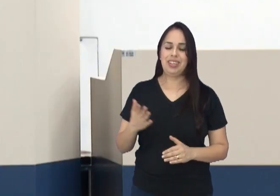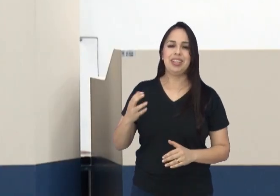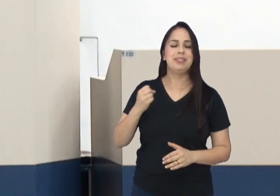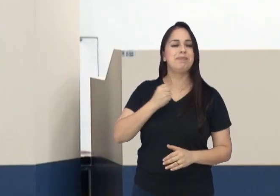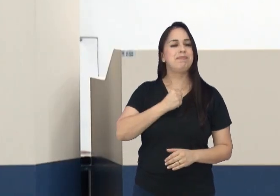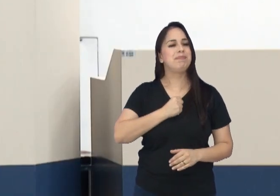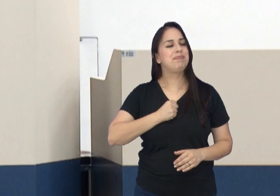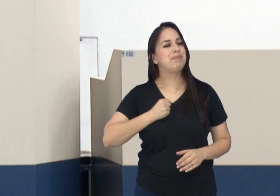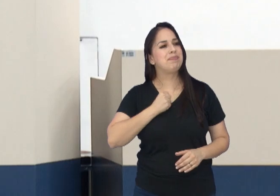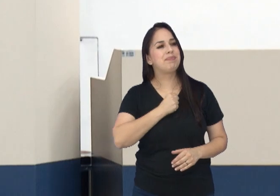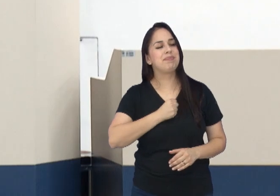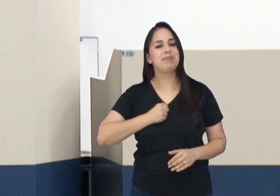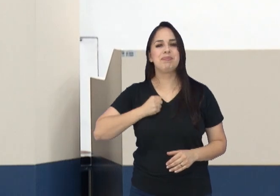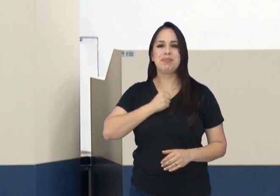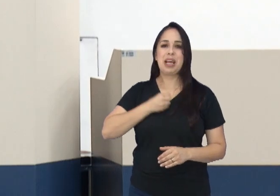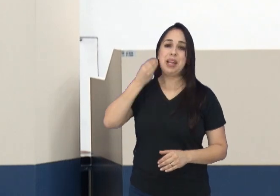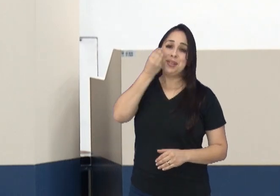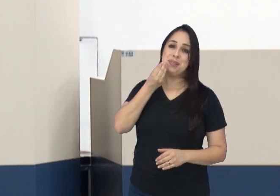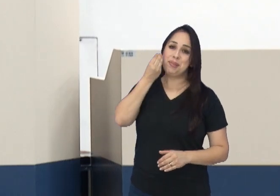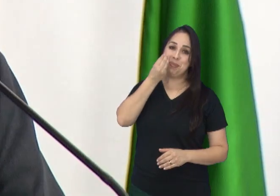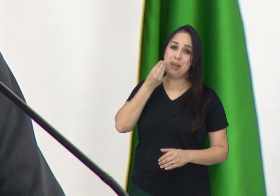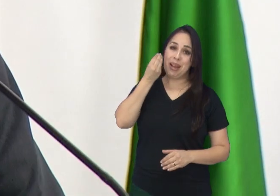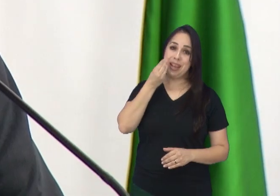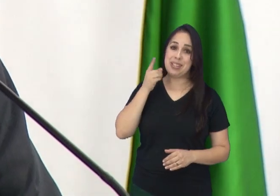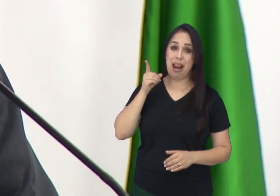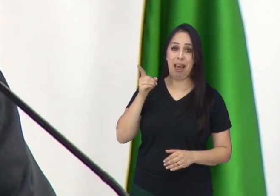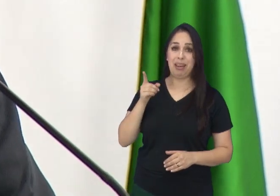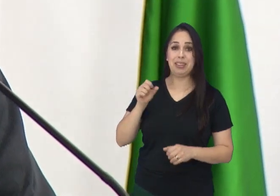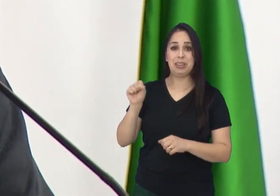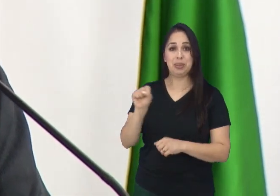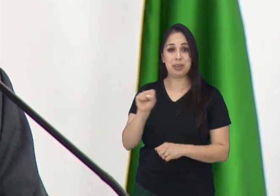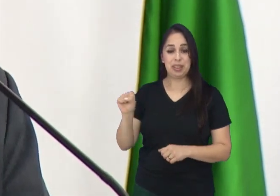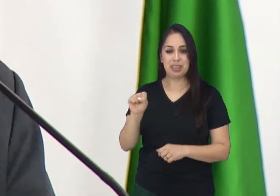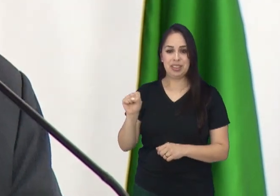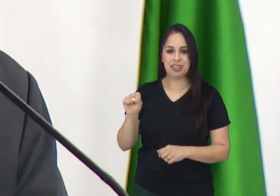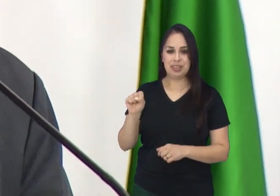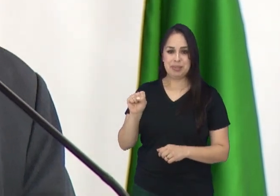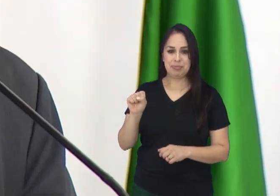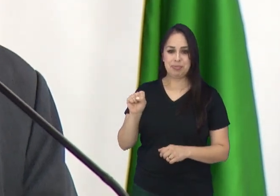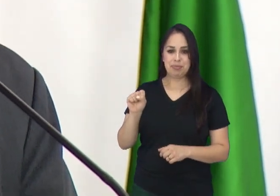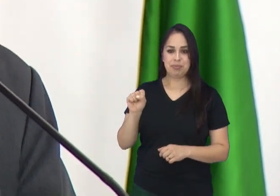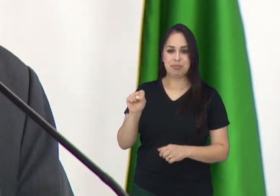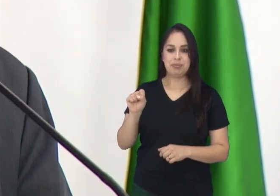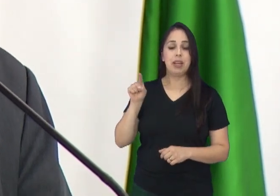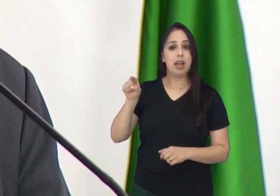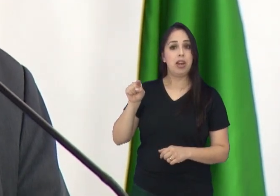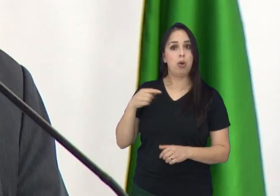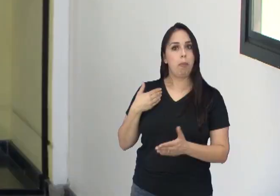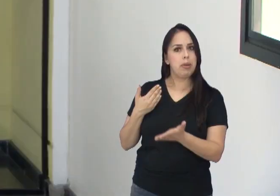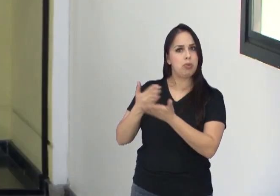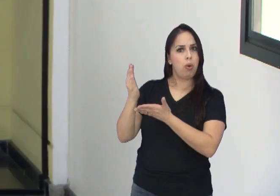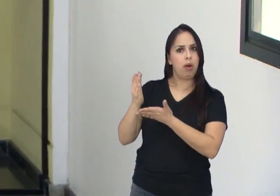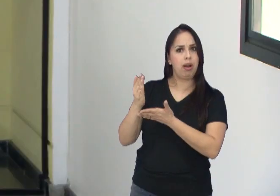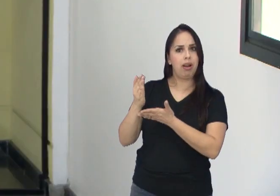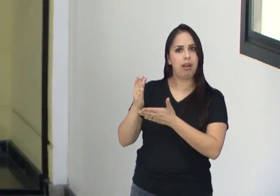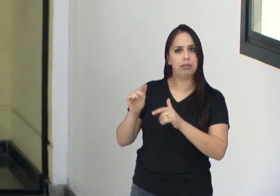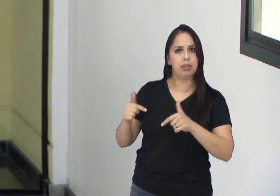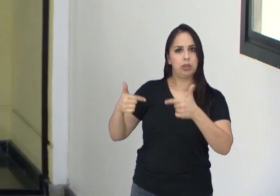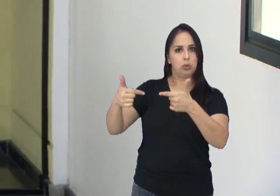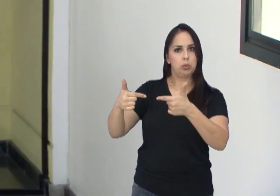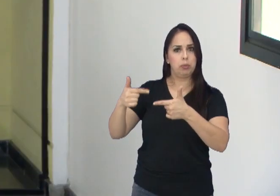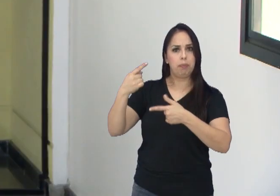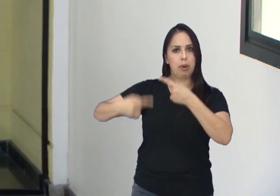nostálgico sobre algumas das vivências que teve por lá, local que inclusive ele iniciou sua luta política. O